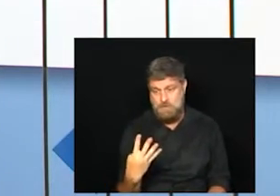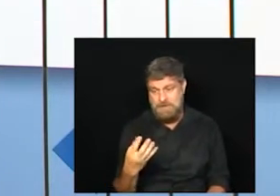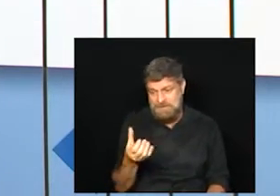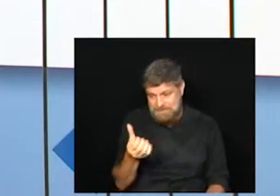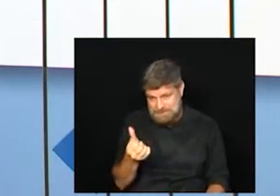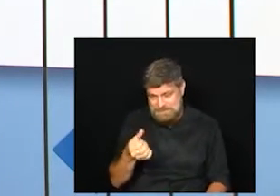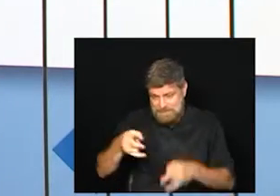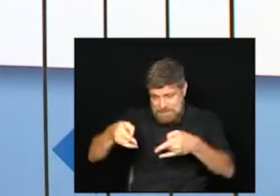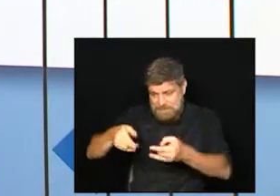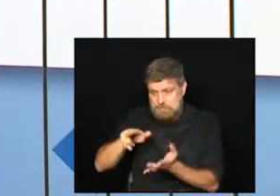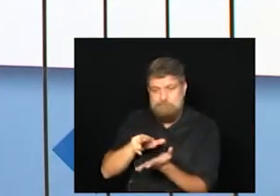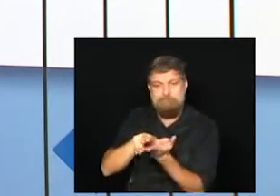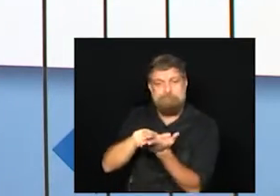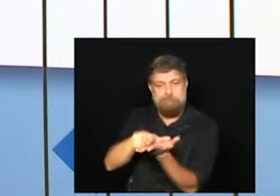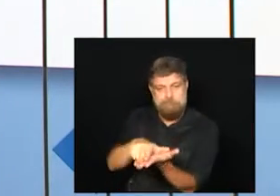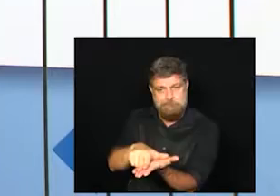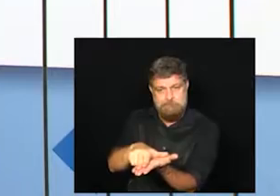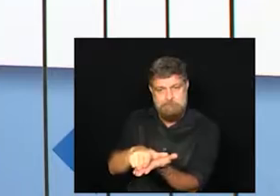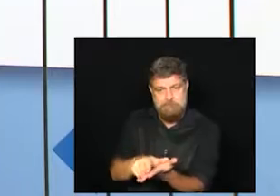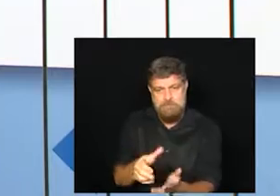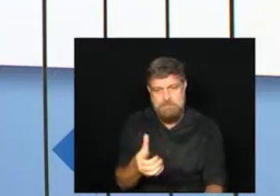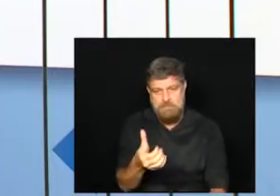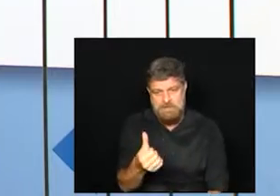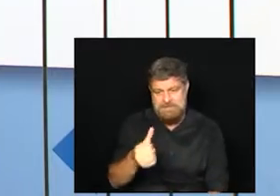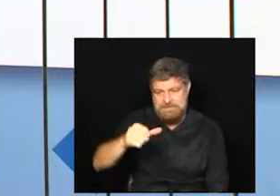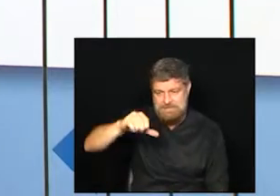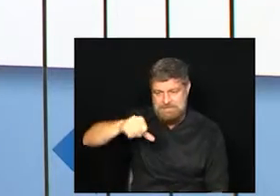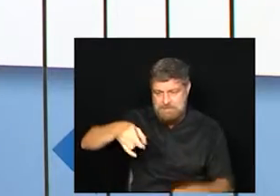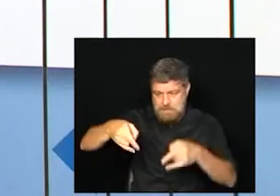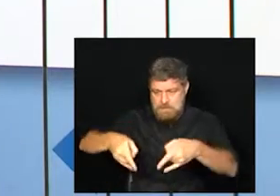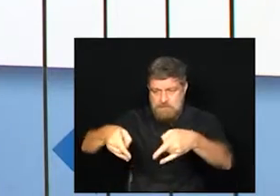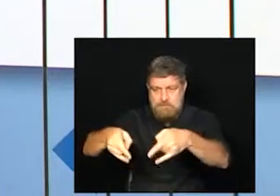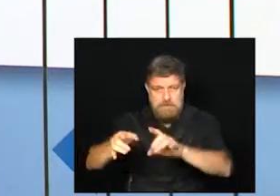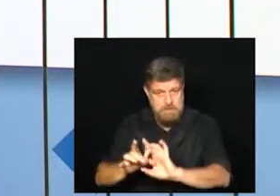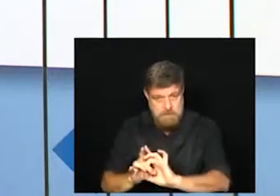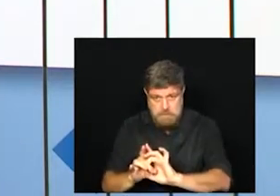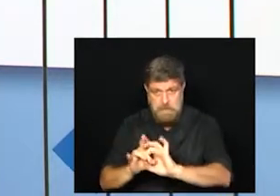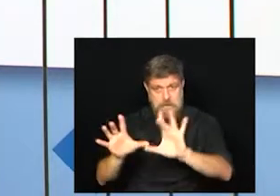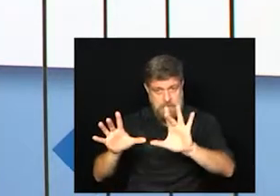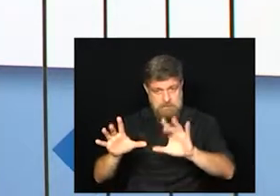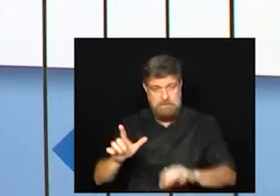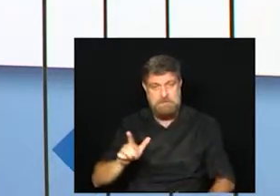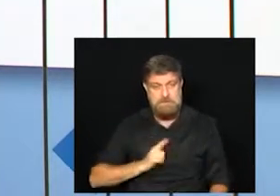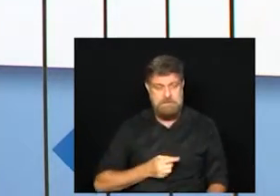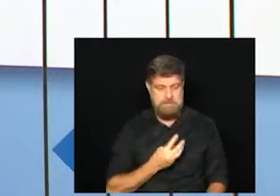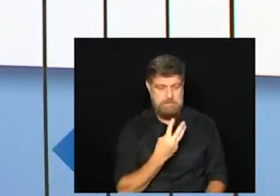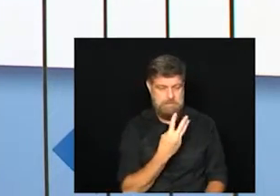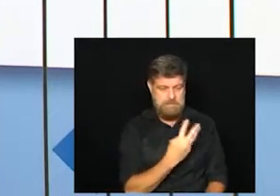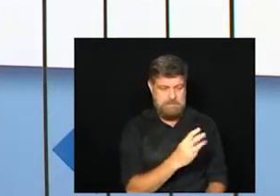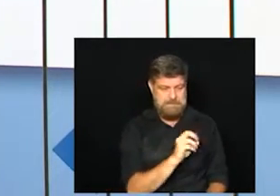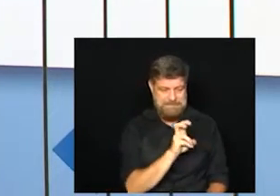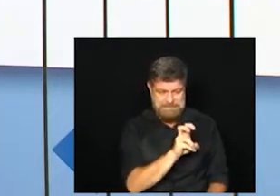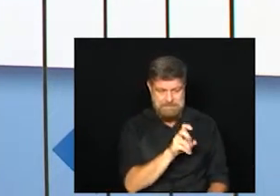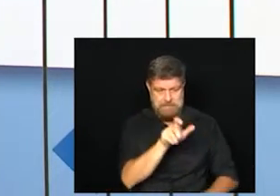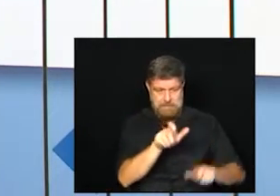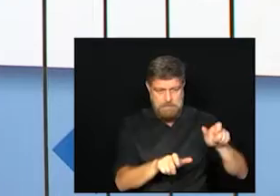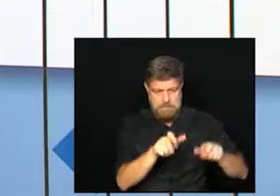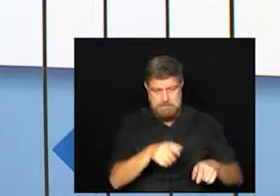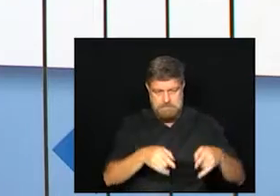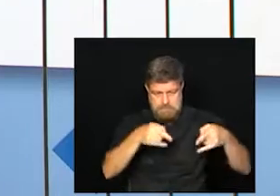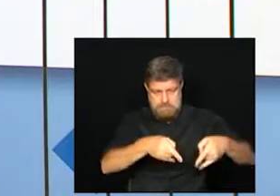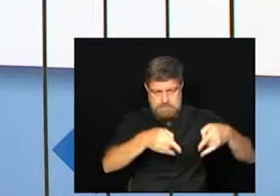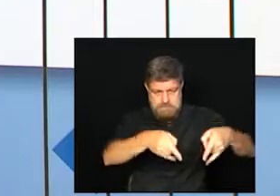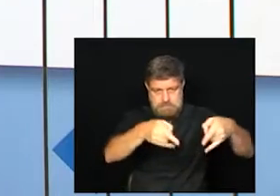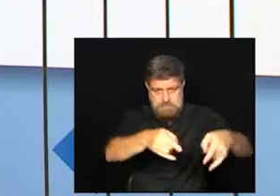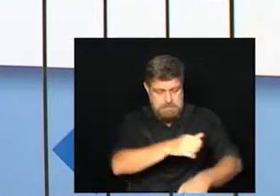246 ocupados, com 69 leitos livres. Ainda 305 pacientes internados